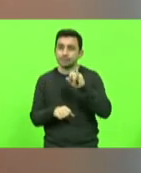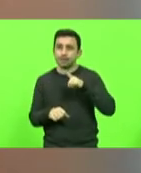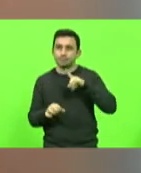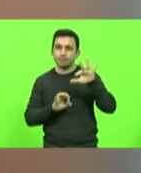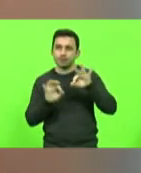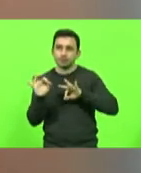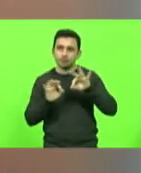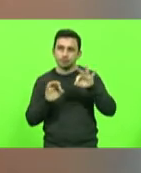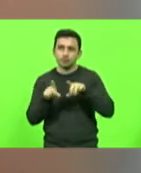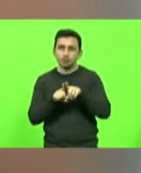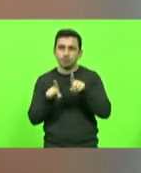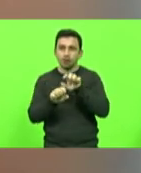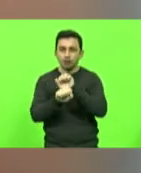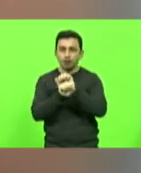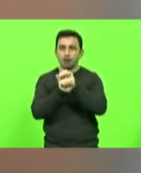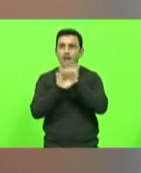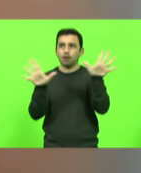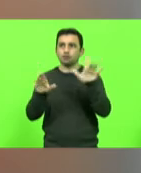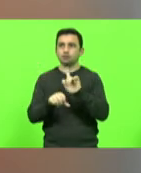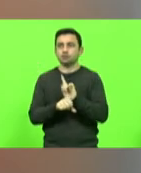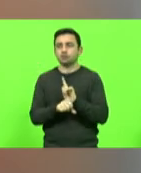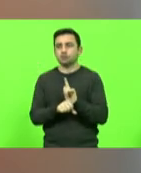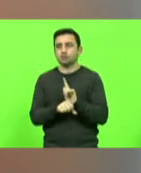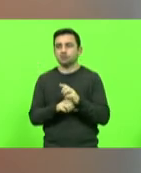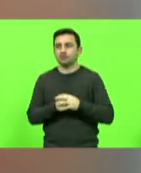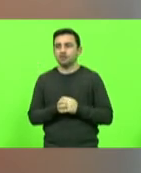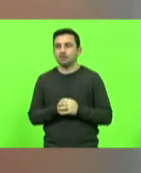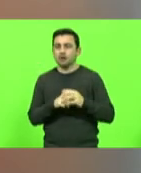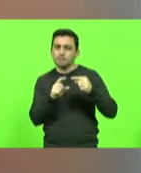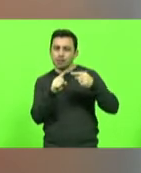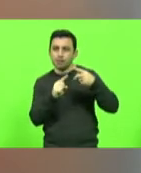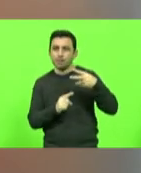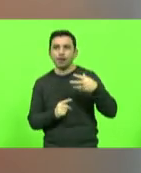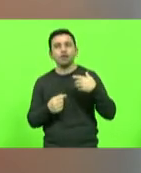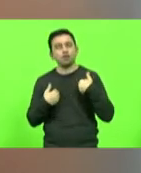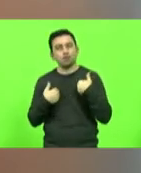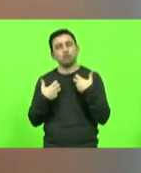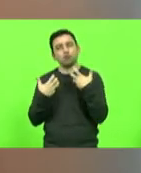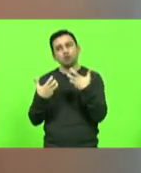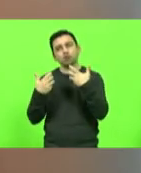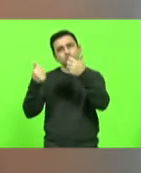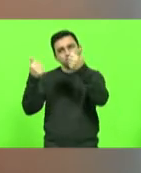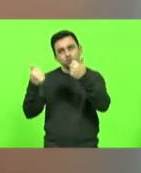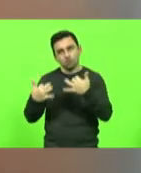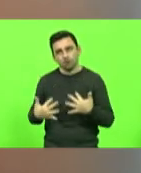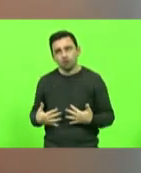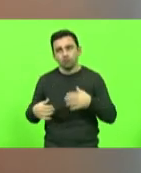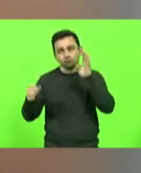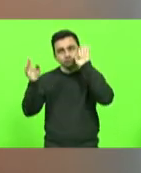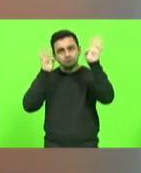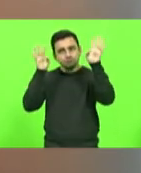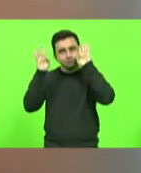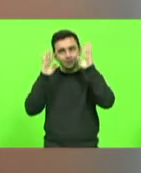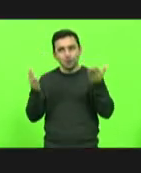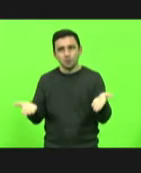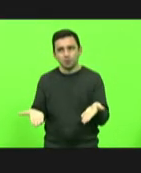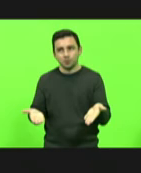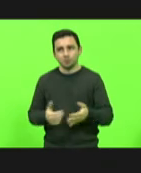e transparência da gestão. Então, são esses pontos que eu gostaria de trazer para a reflexão de hoje. Obrigada.